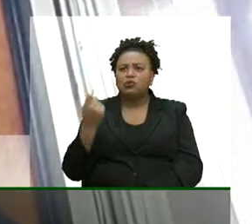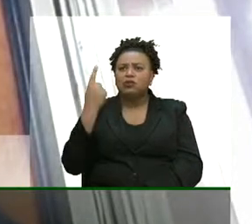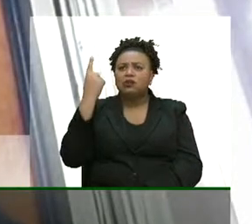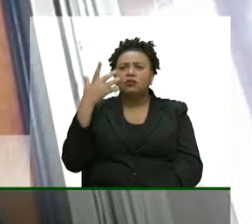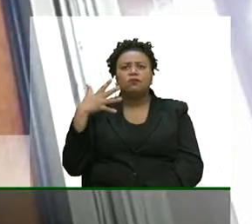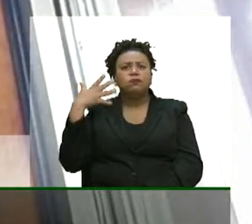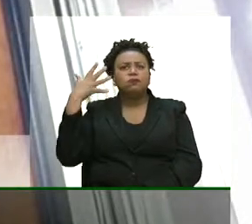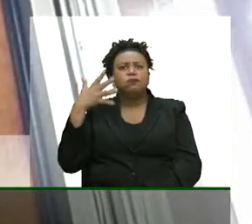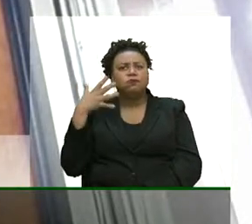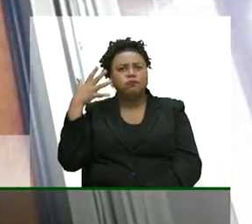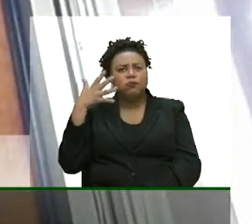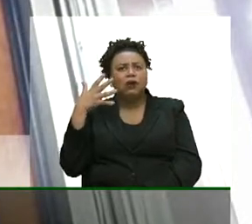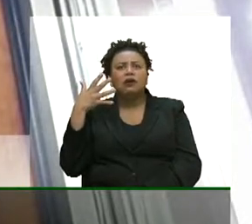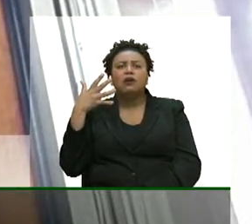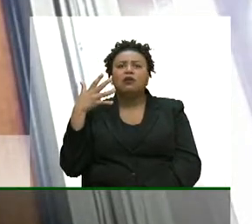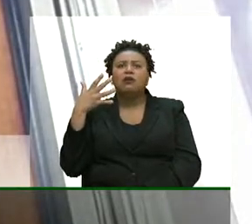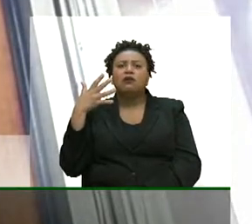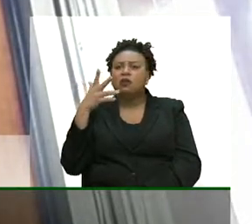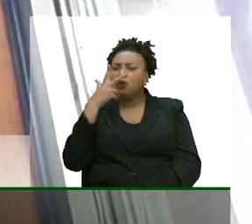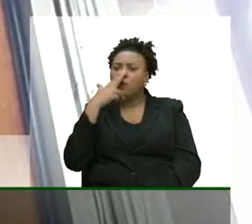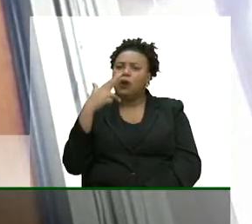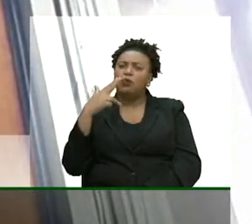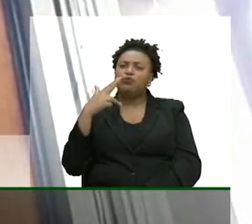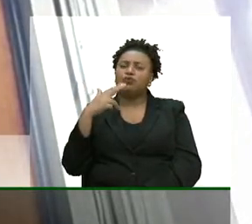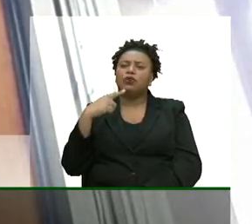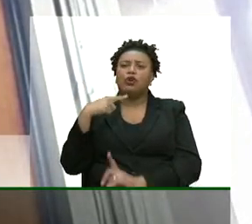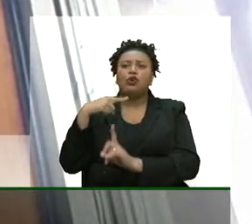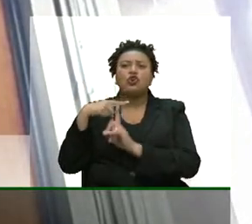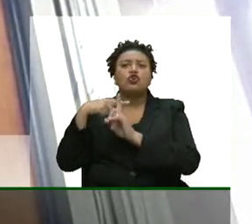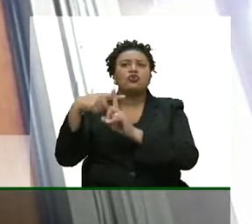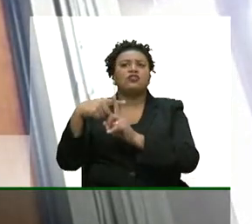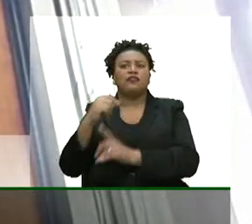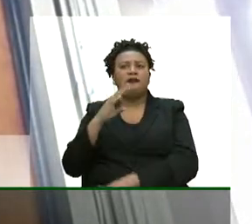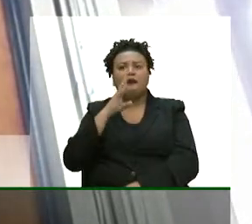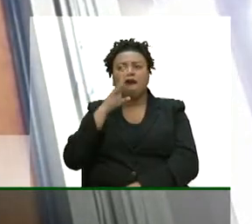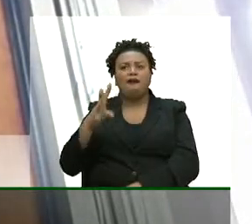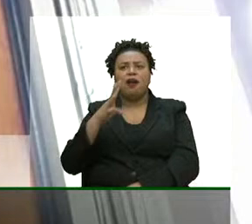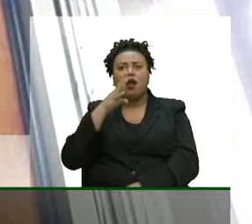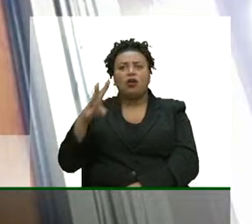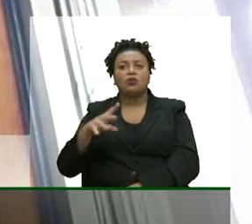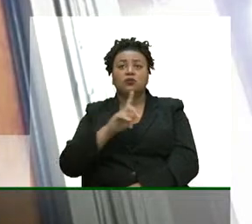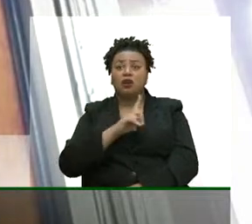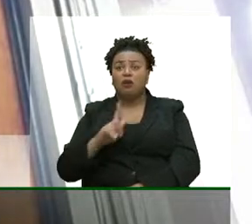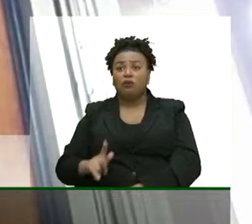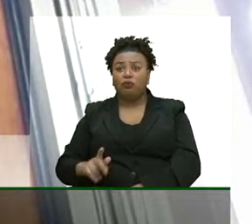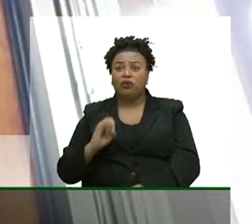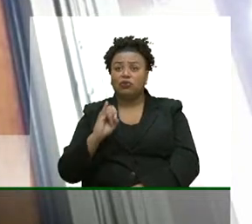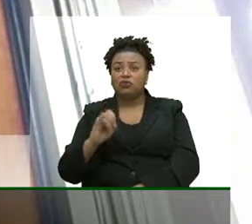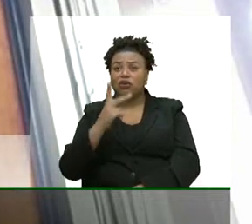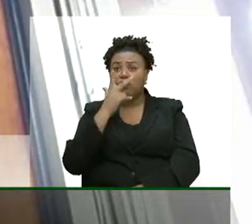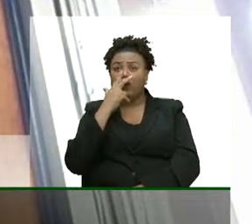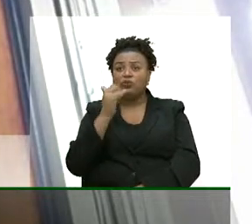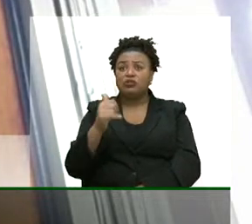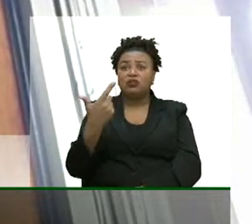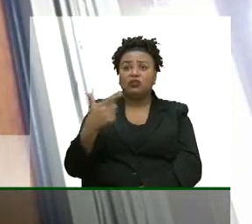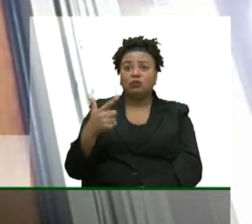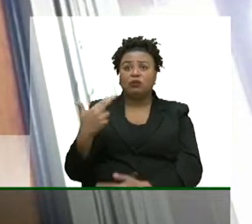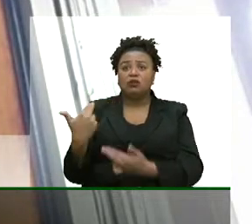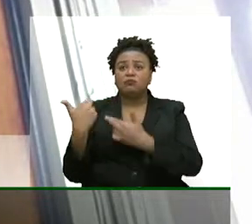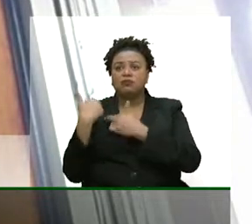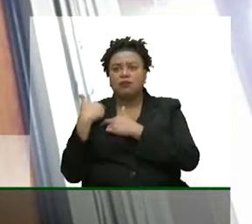discurso de crucificar, de certa forma, o governo como se fosse irresponsável, covarde ou não tivesse soluções ou